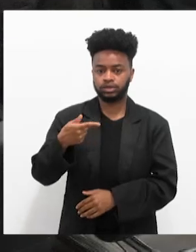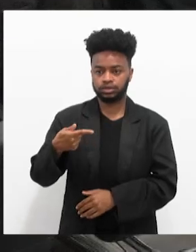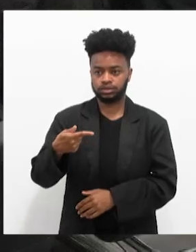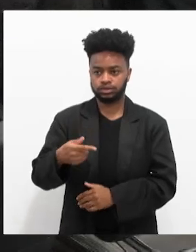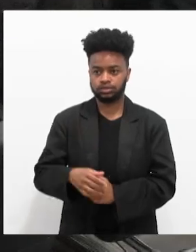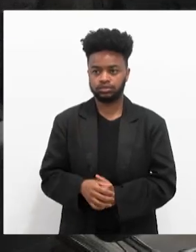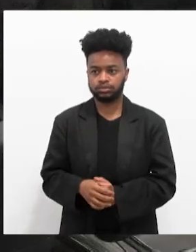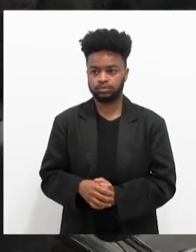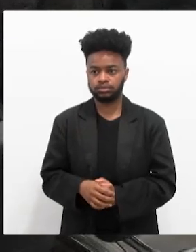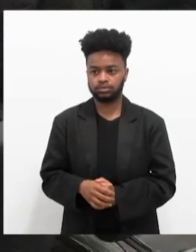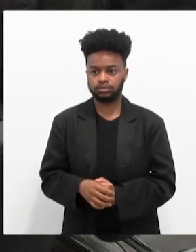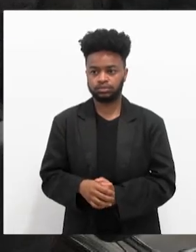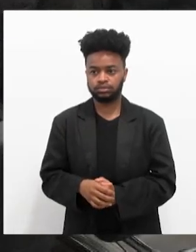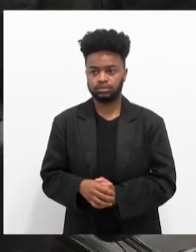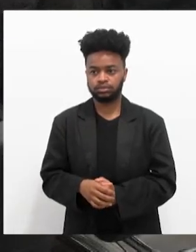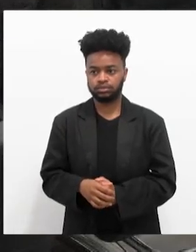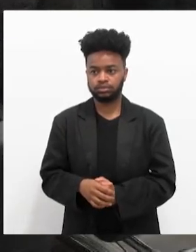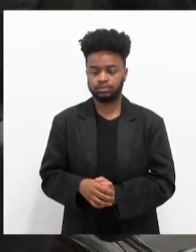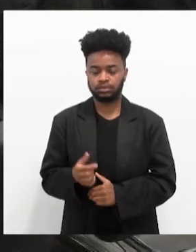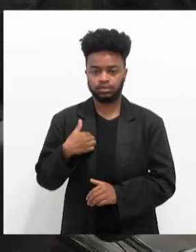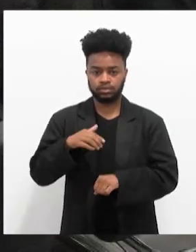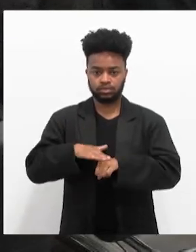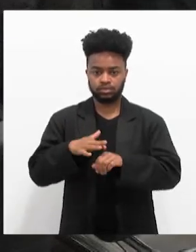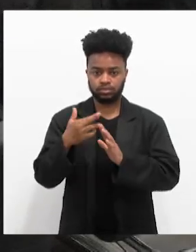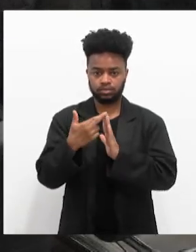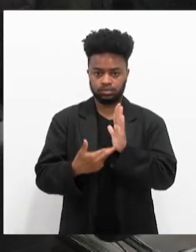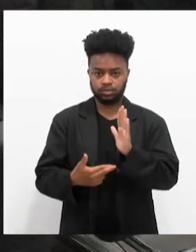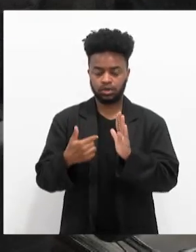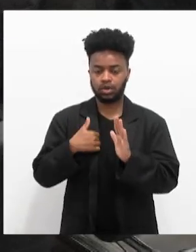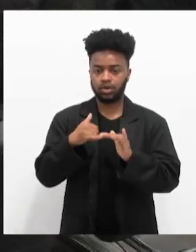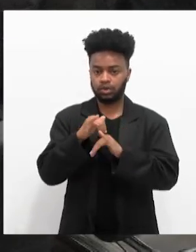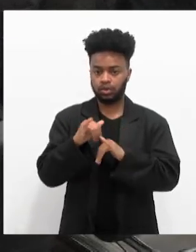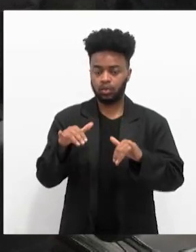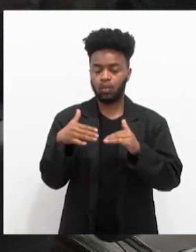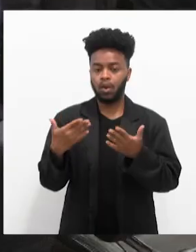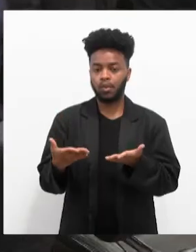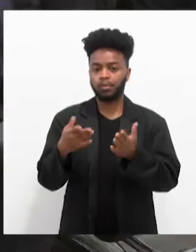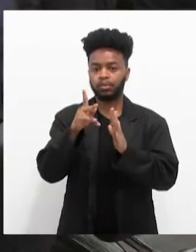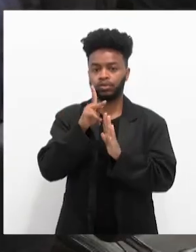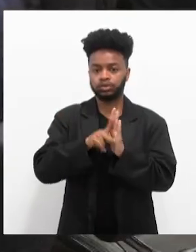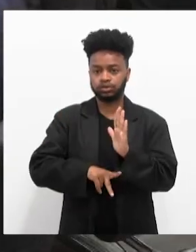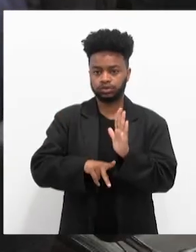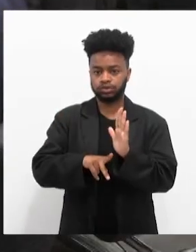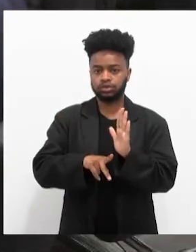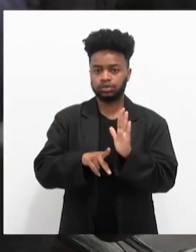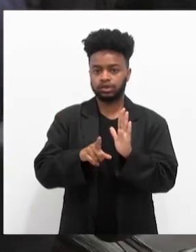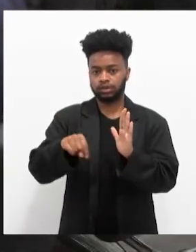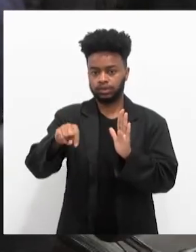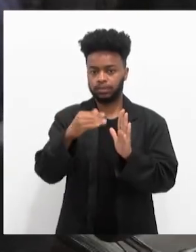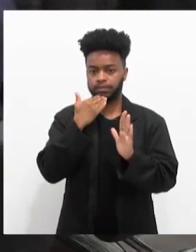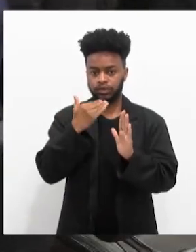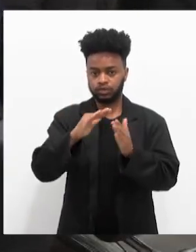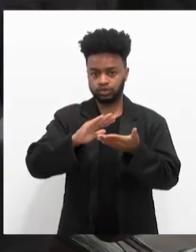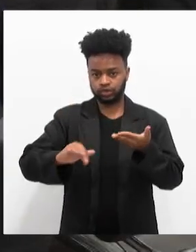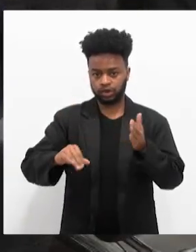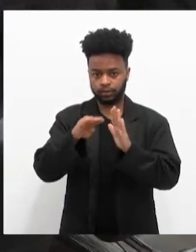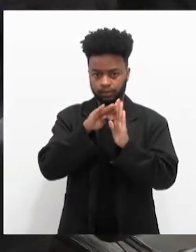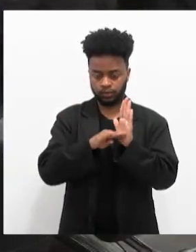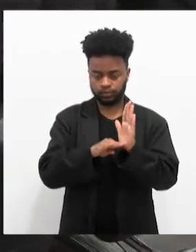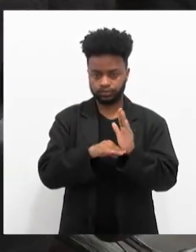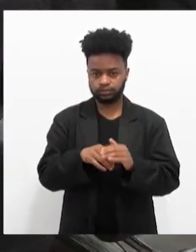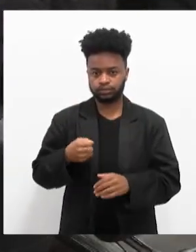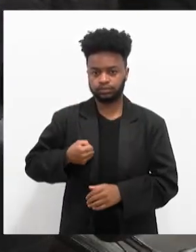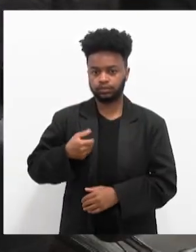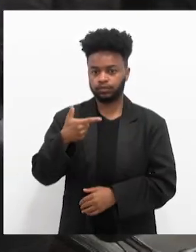Então, eu vou... É sobre minha relatoria, por favor. Eu vou cantar os projetos que há pedidos de retirada de pauta. É